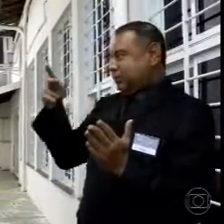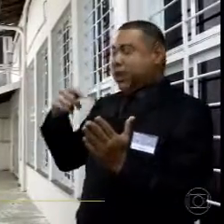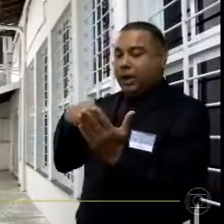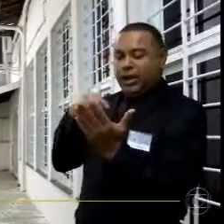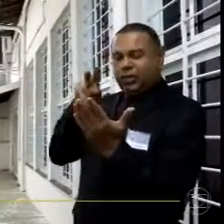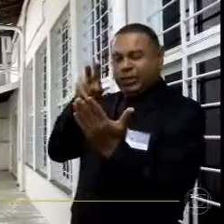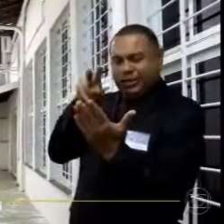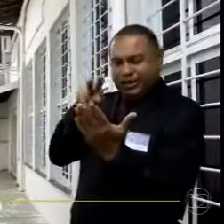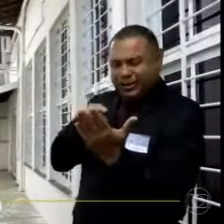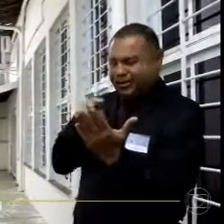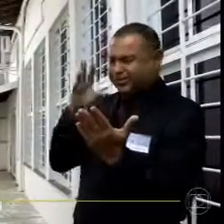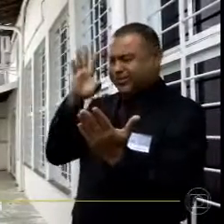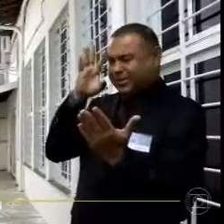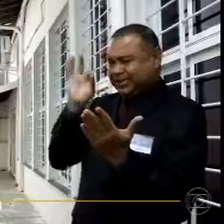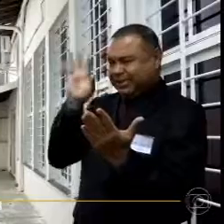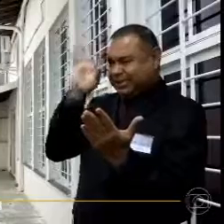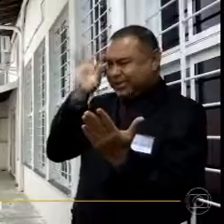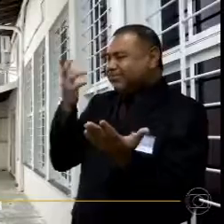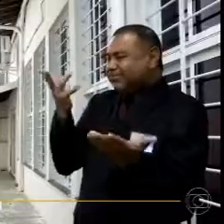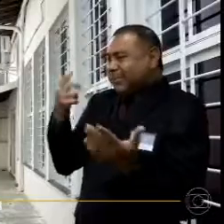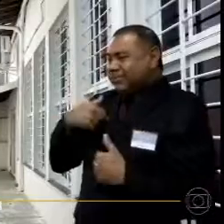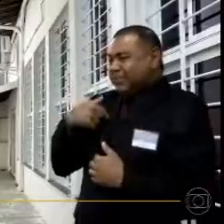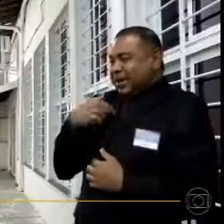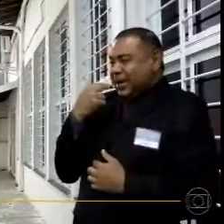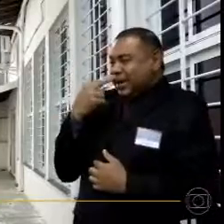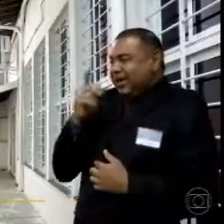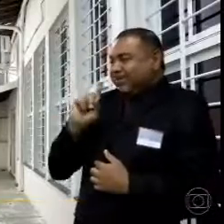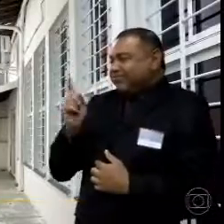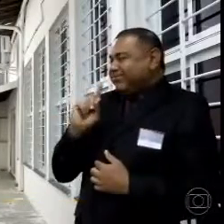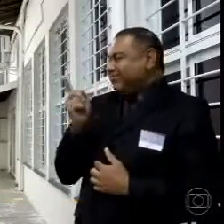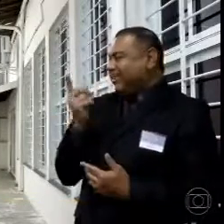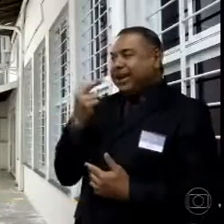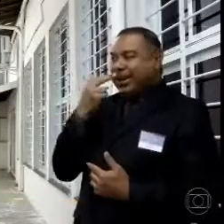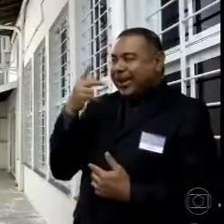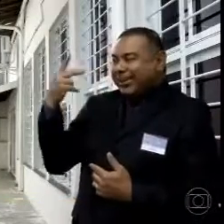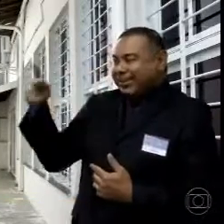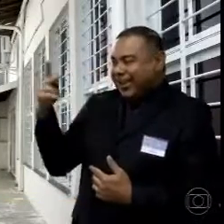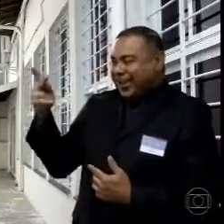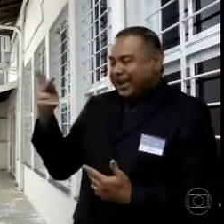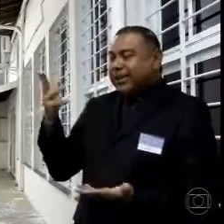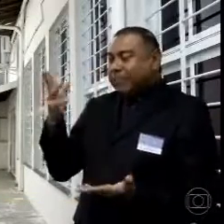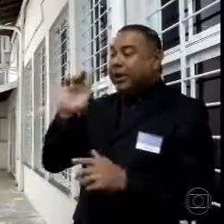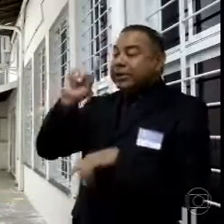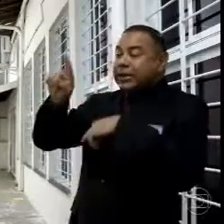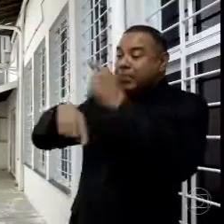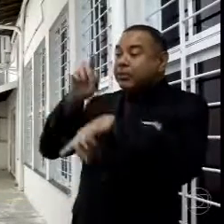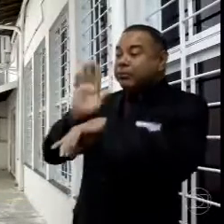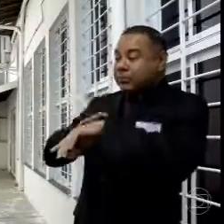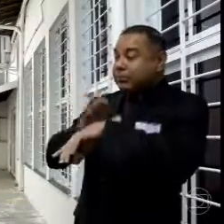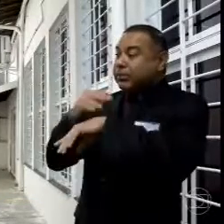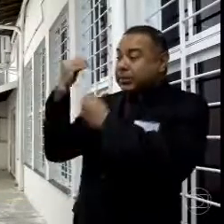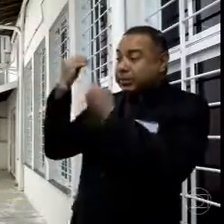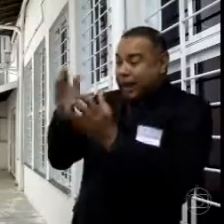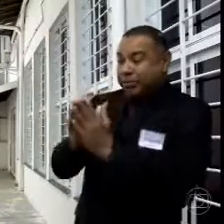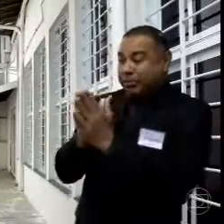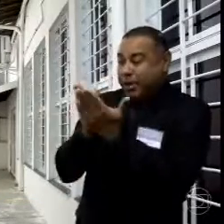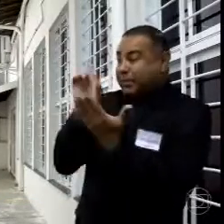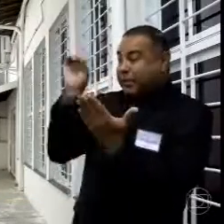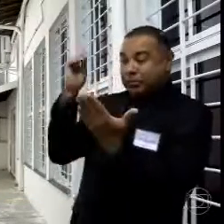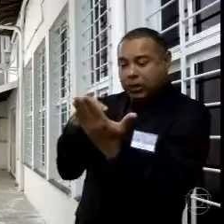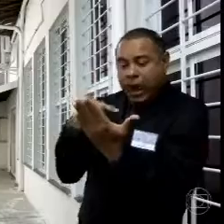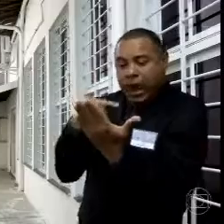Bíblia em português, e que ele lia essa Bíblia, mas ele não conseguia entender o que estava escrito ali. Não era o idioma dele. Mas depois,